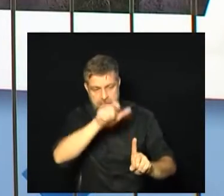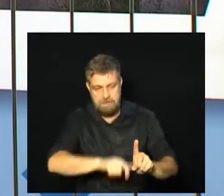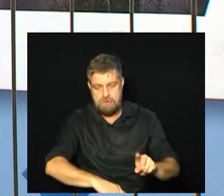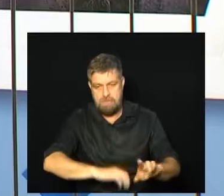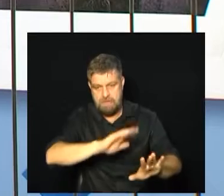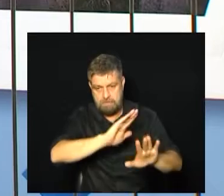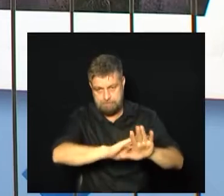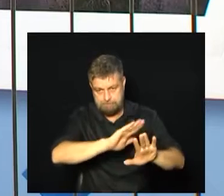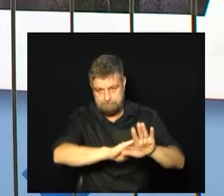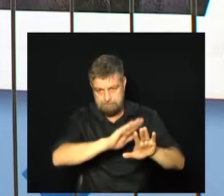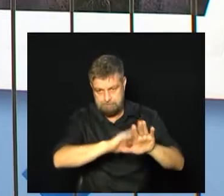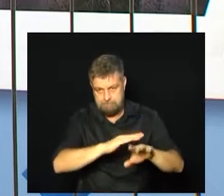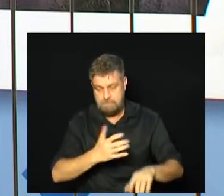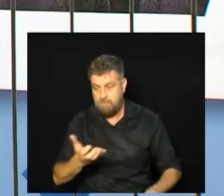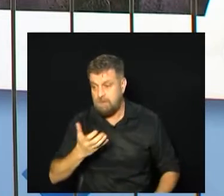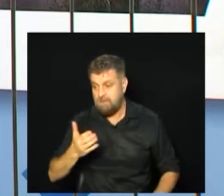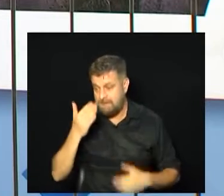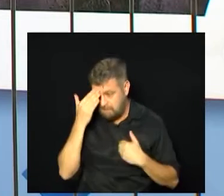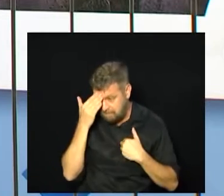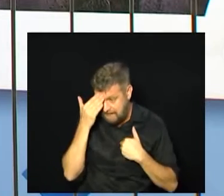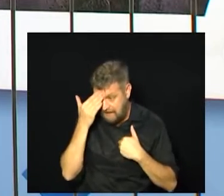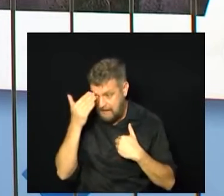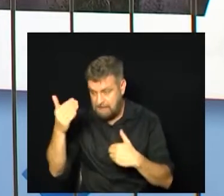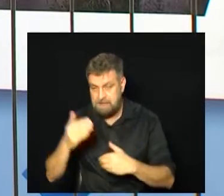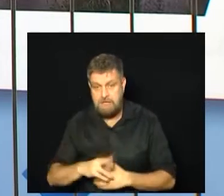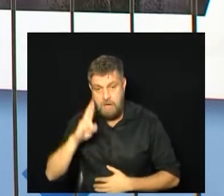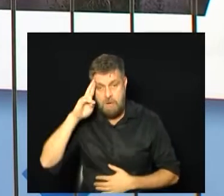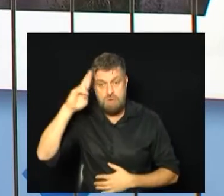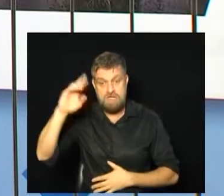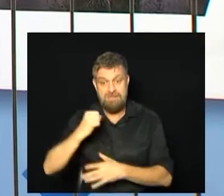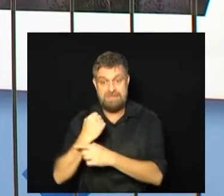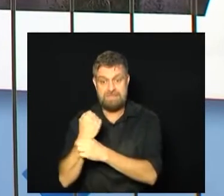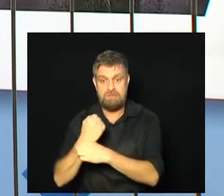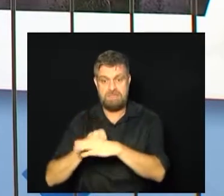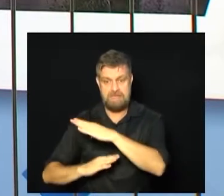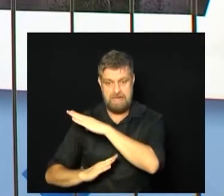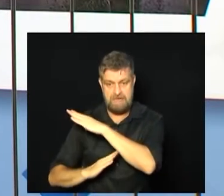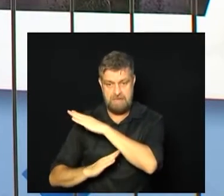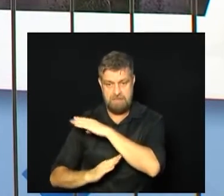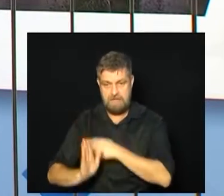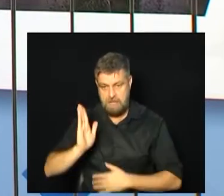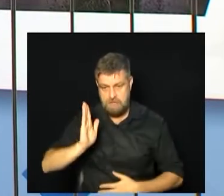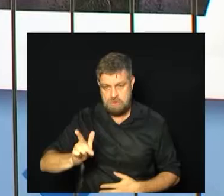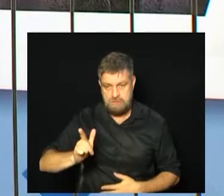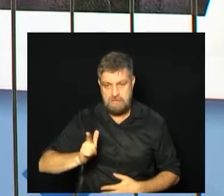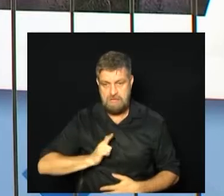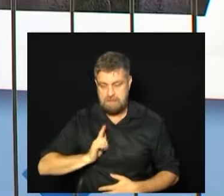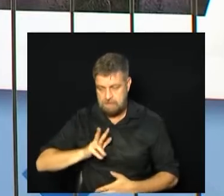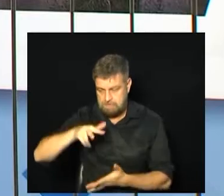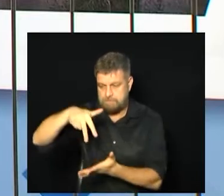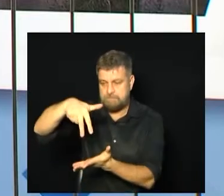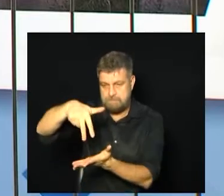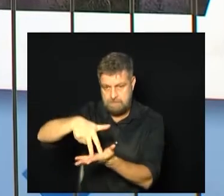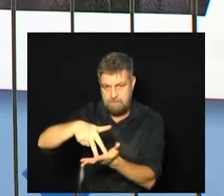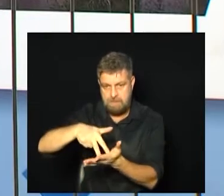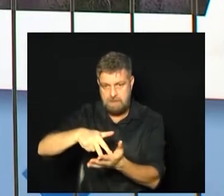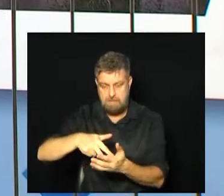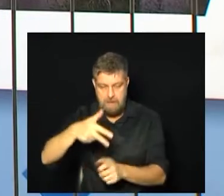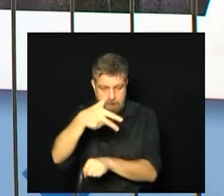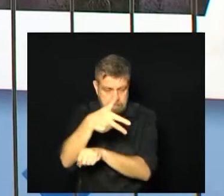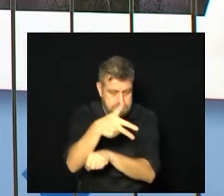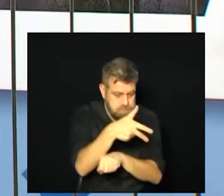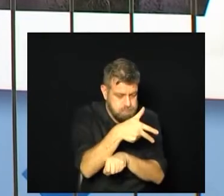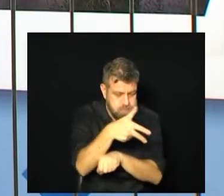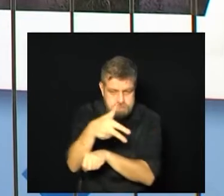deixar aqui meu agradecimento, né, para o chefe de segurança da Câmara Municipal, que já colocou-se à disposição de reunir todas as